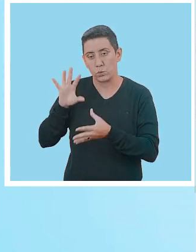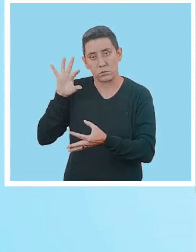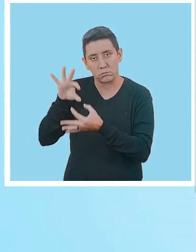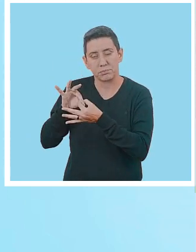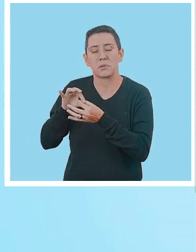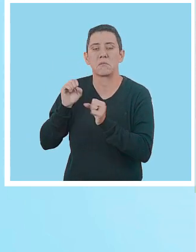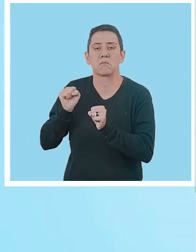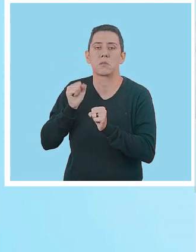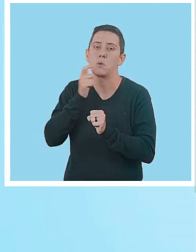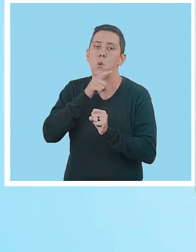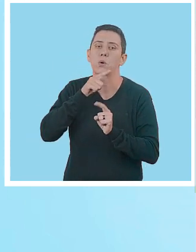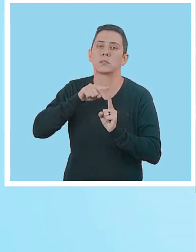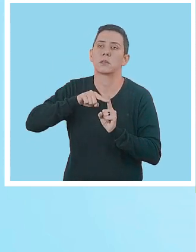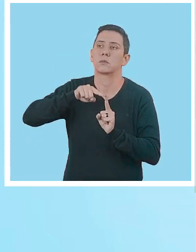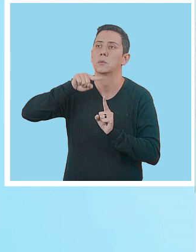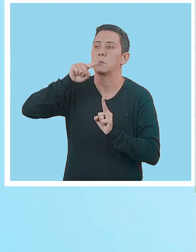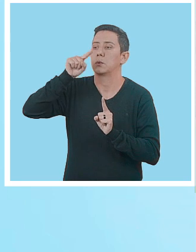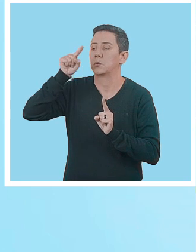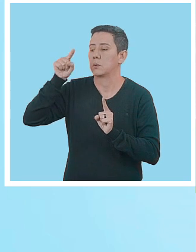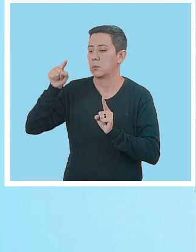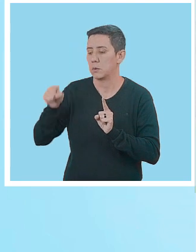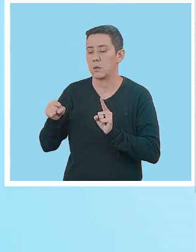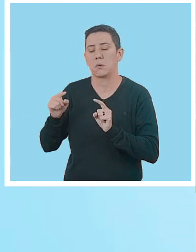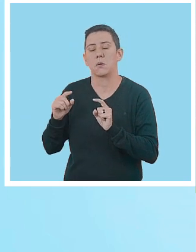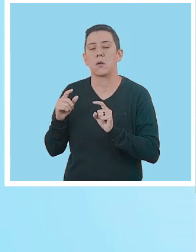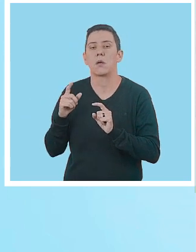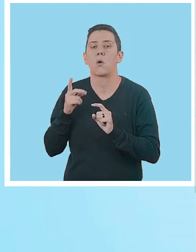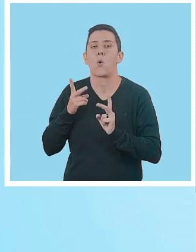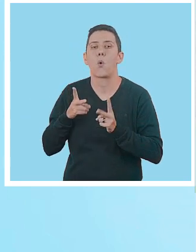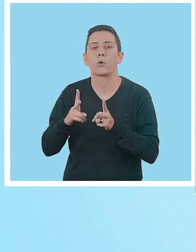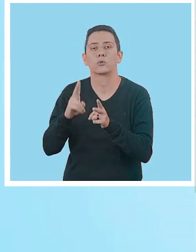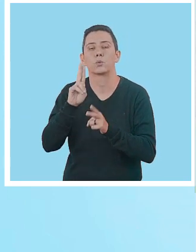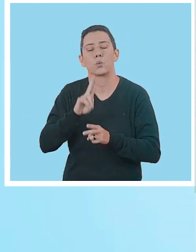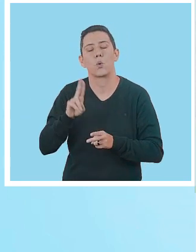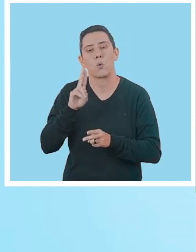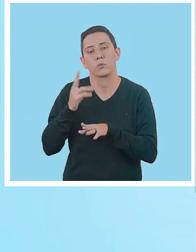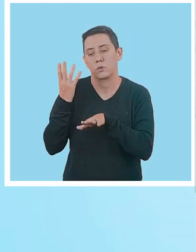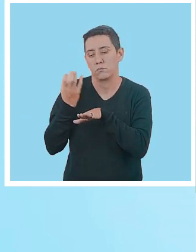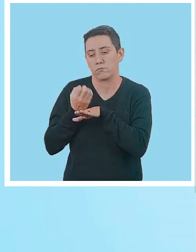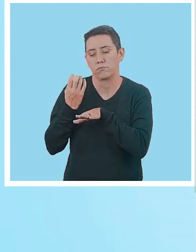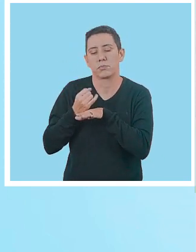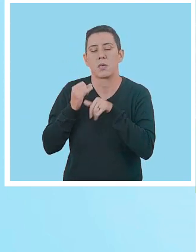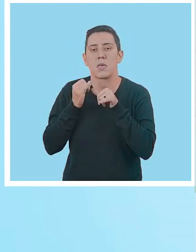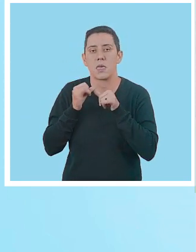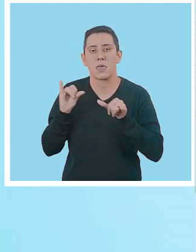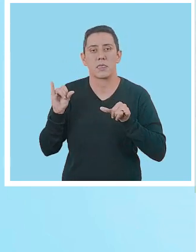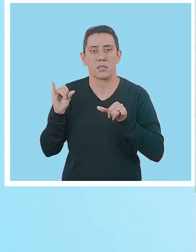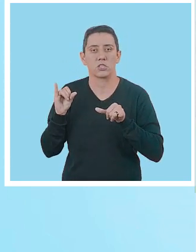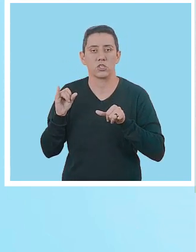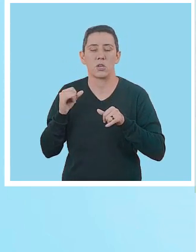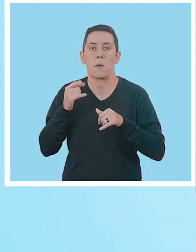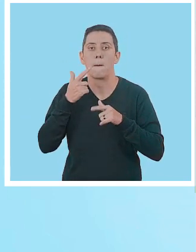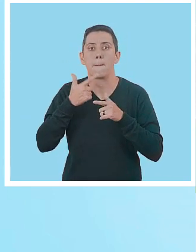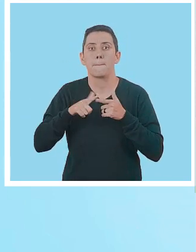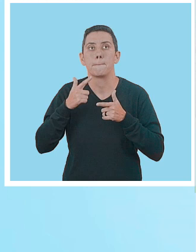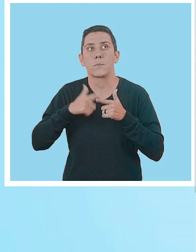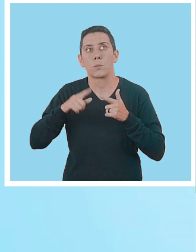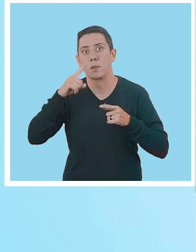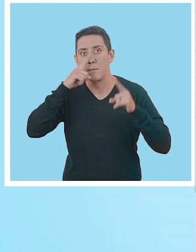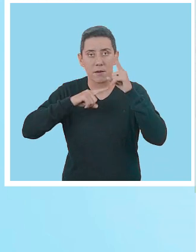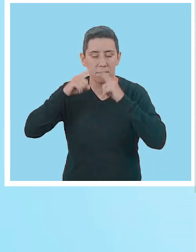consegue suavizar essa curva de potência né que reduz né o elimina essa intermitência